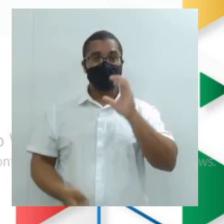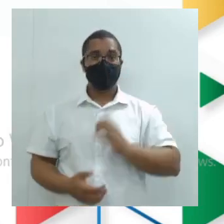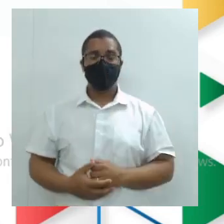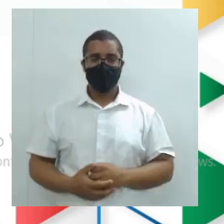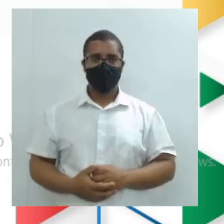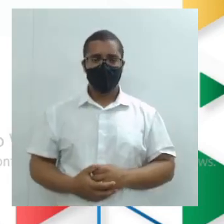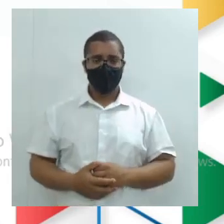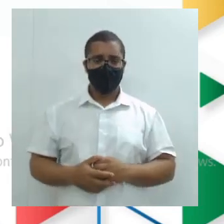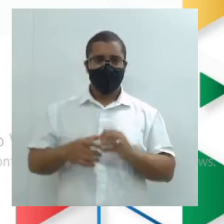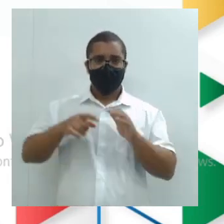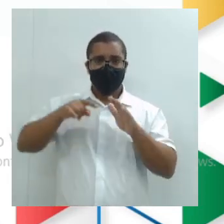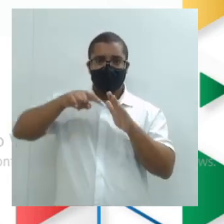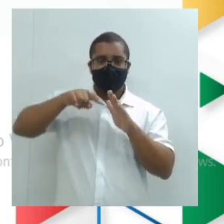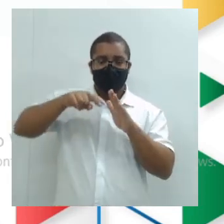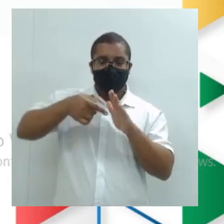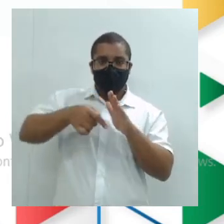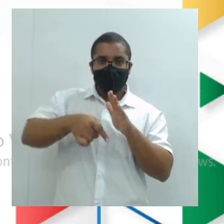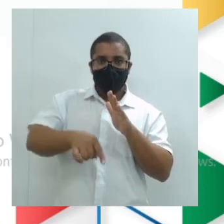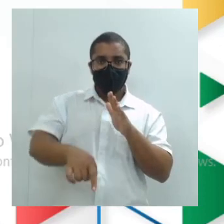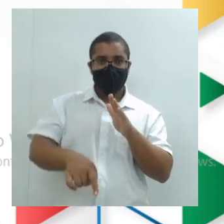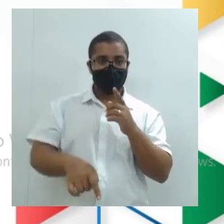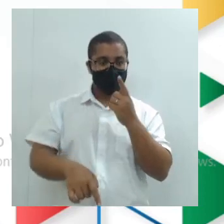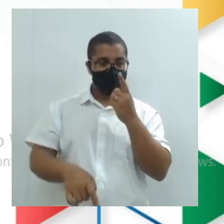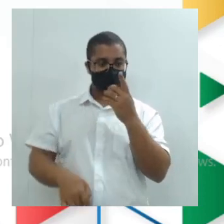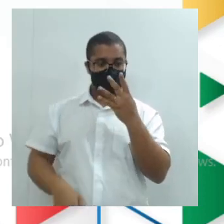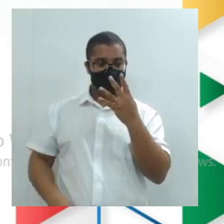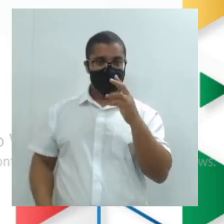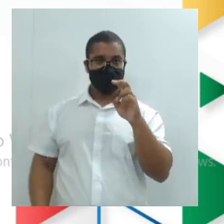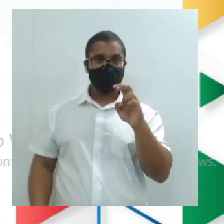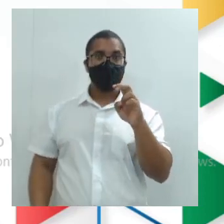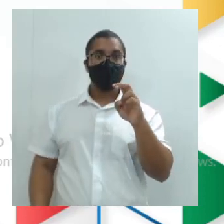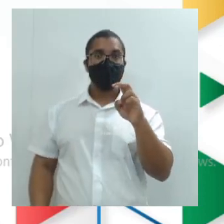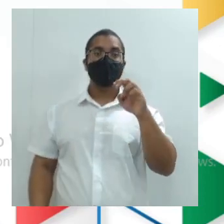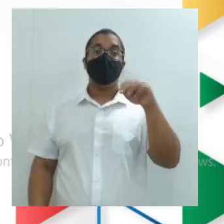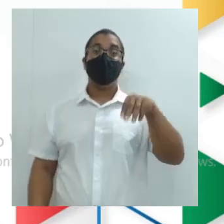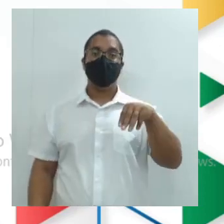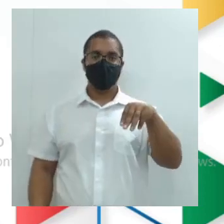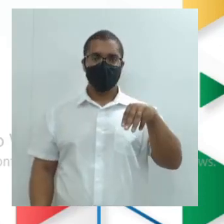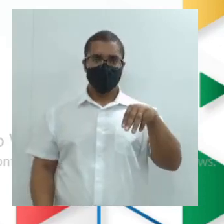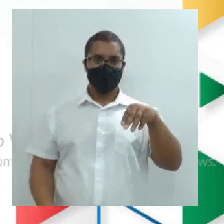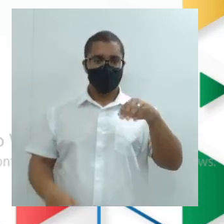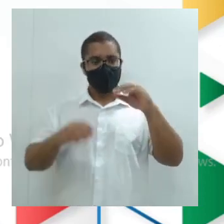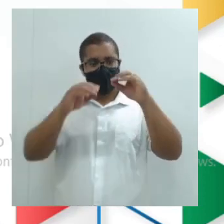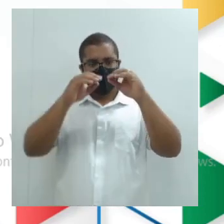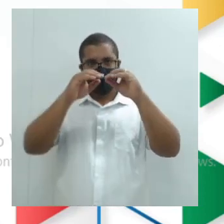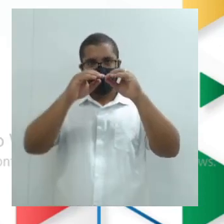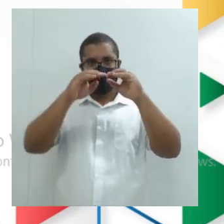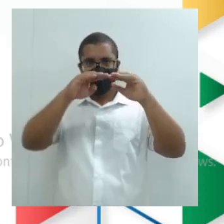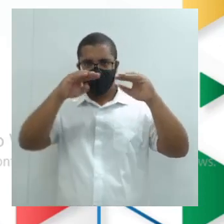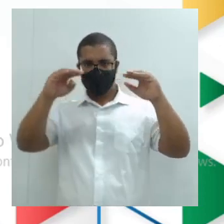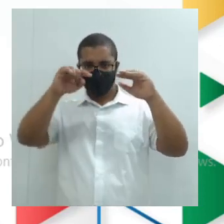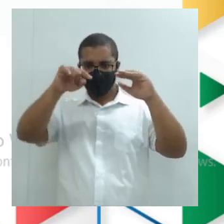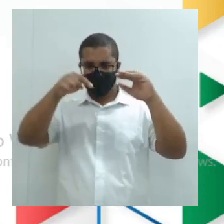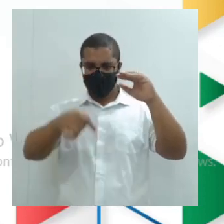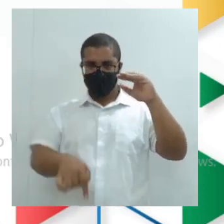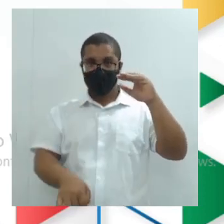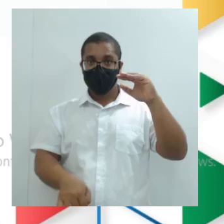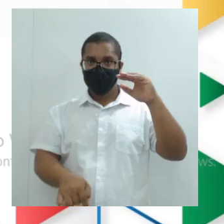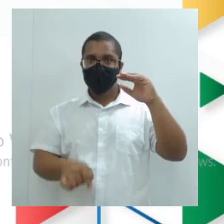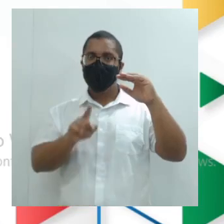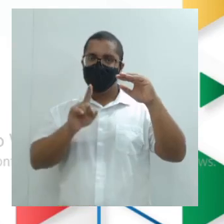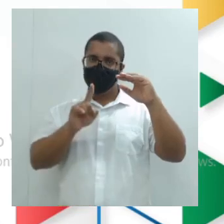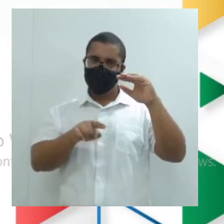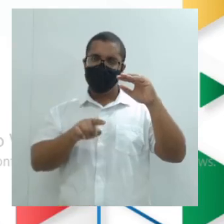Uma profundidade de 145 metros. Profundidade abaixo do nível do mar. Então,